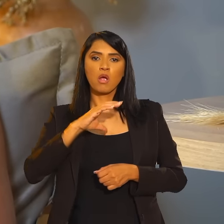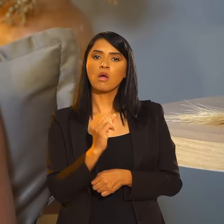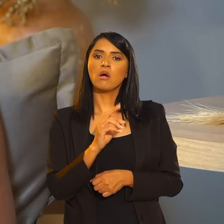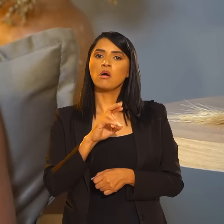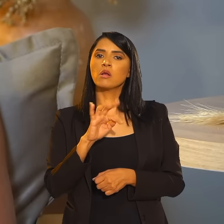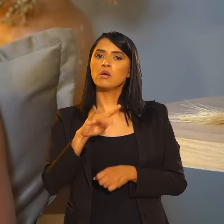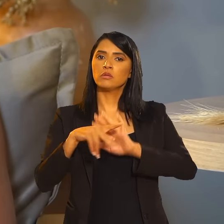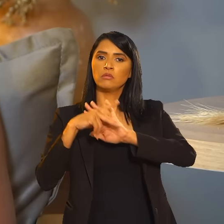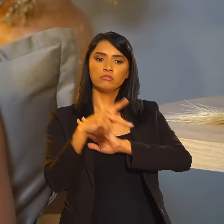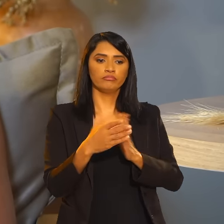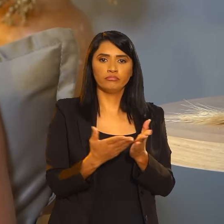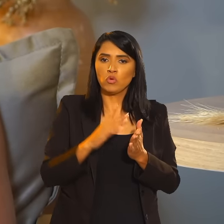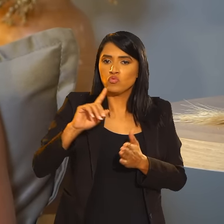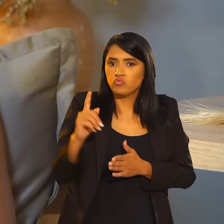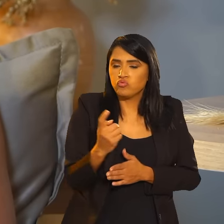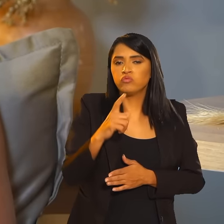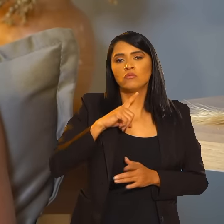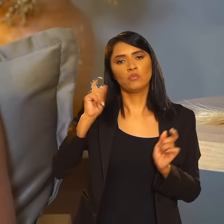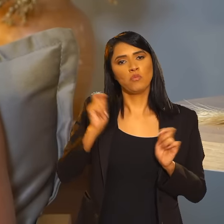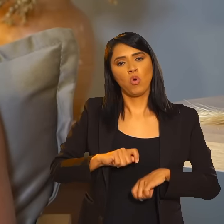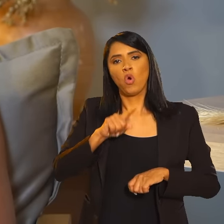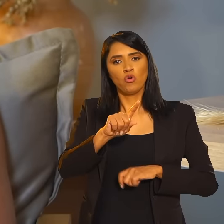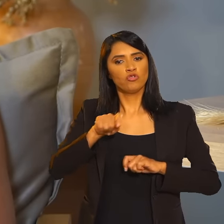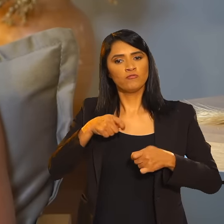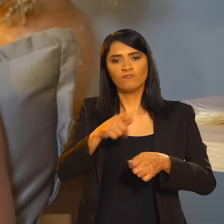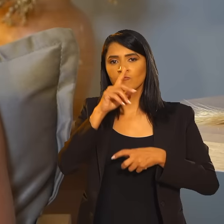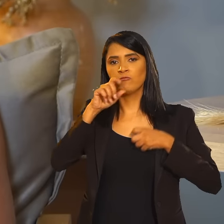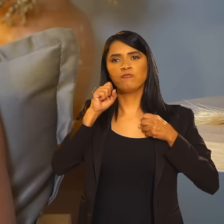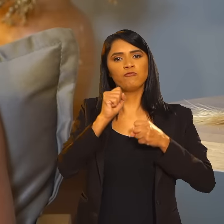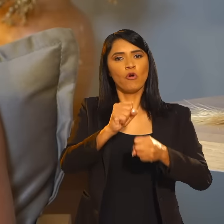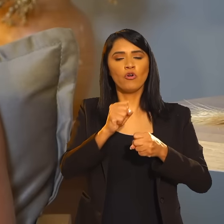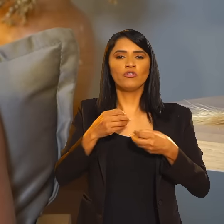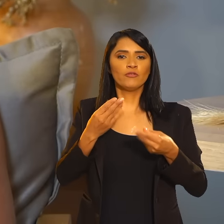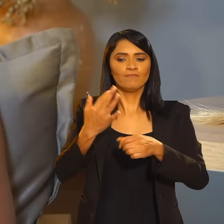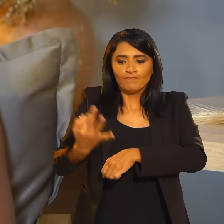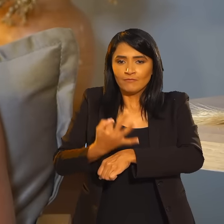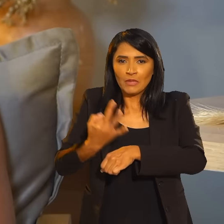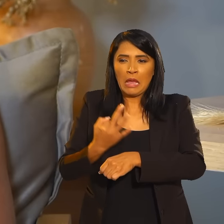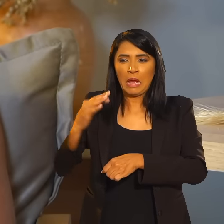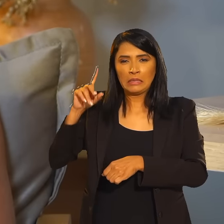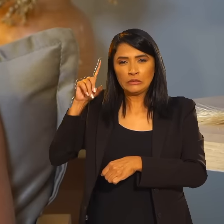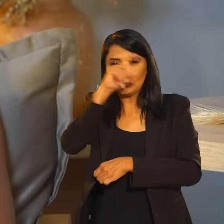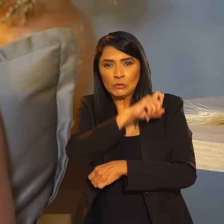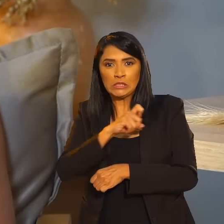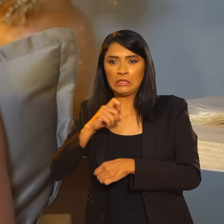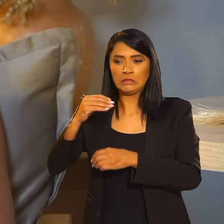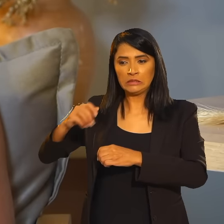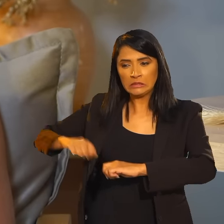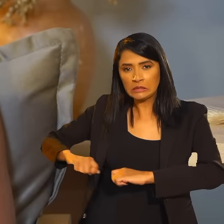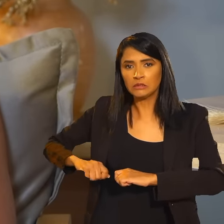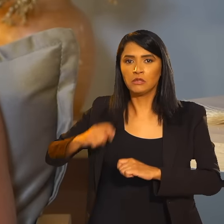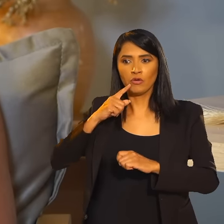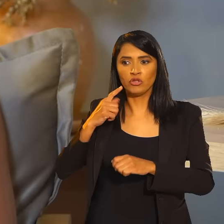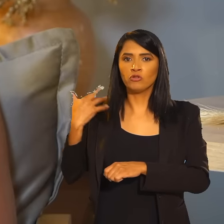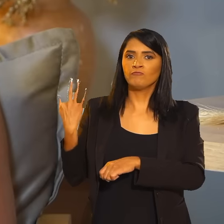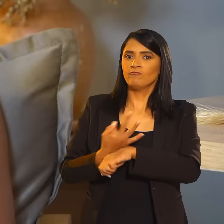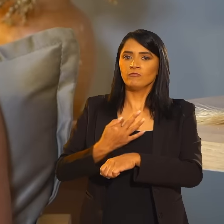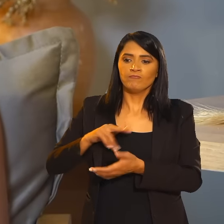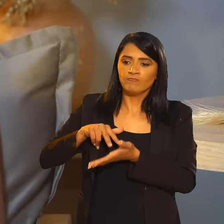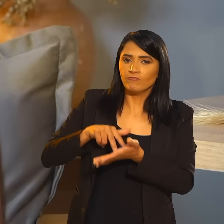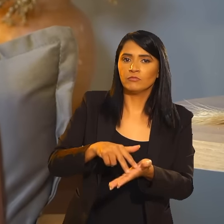cristão. Unicamente isso pode torná-lo e mantê-lo inabalável e habilitá-lo a resistir às provas e tentações.